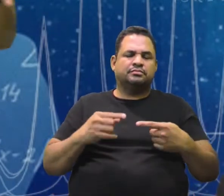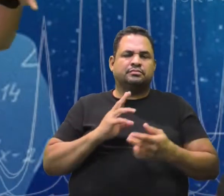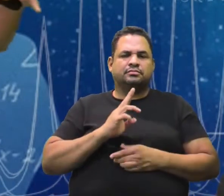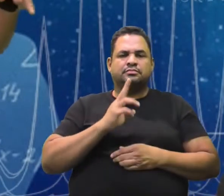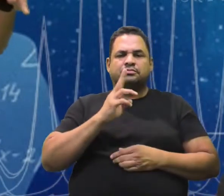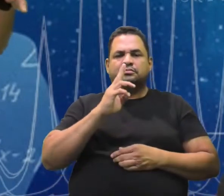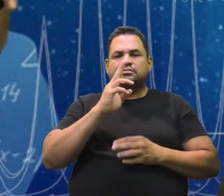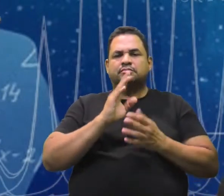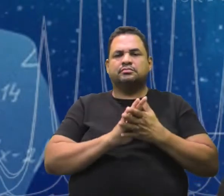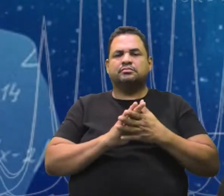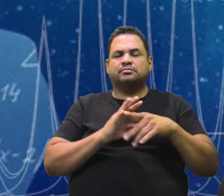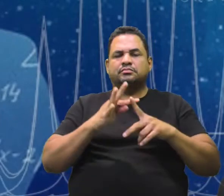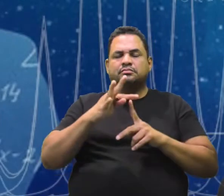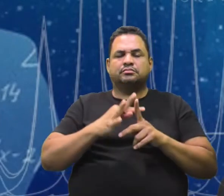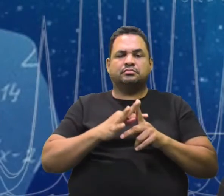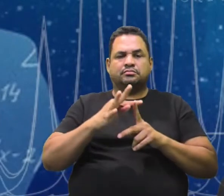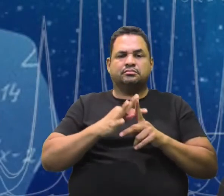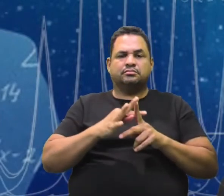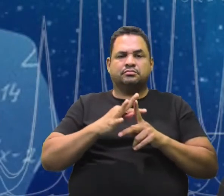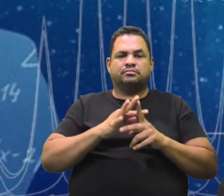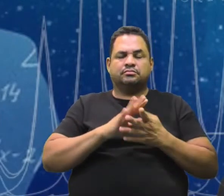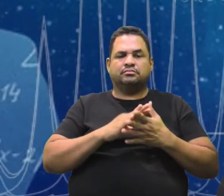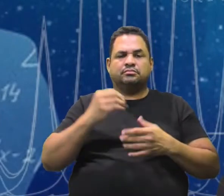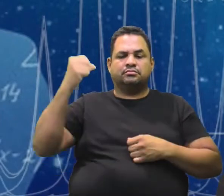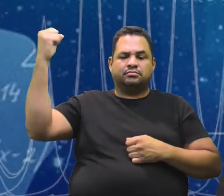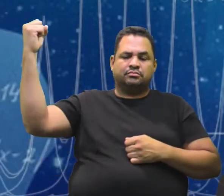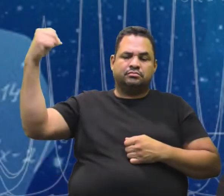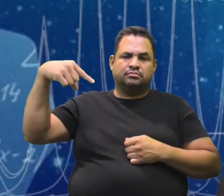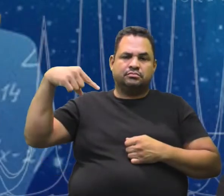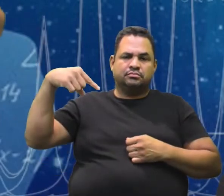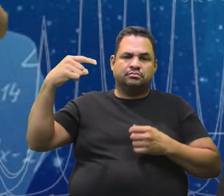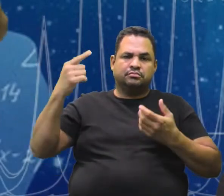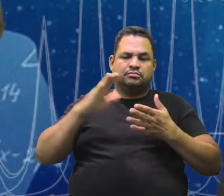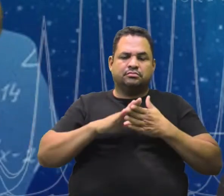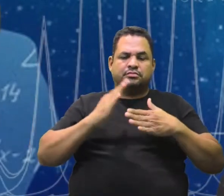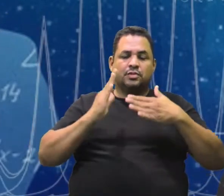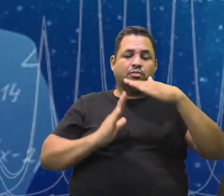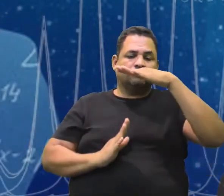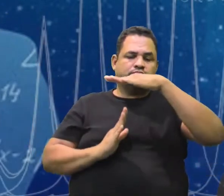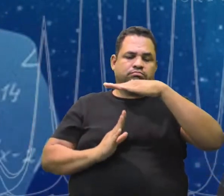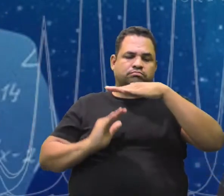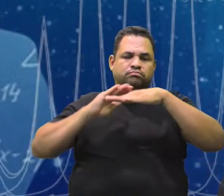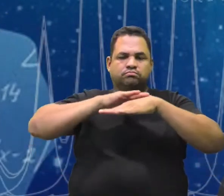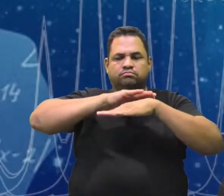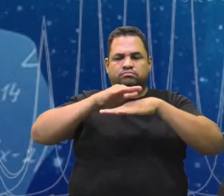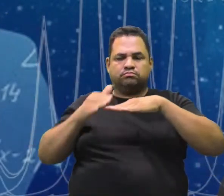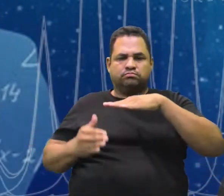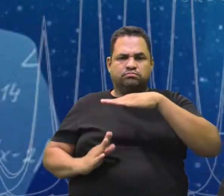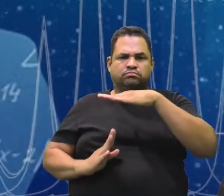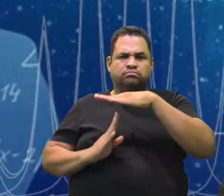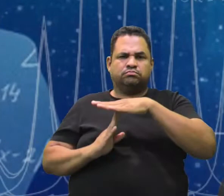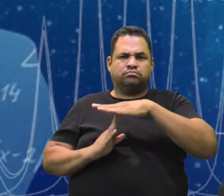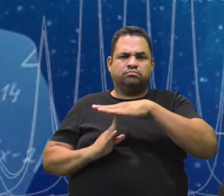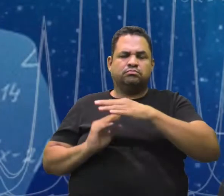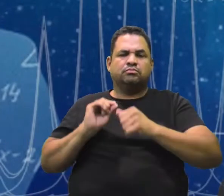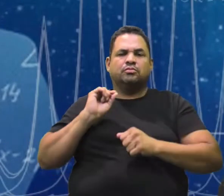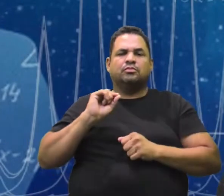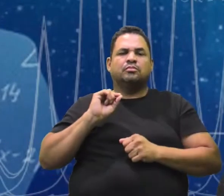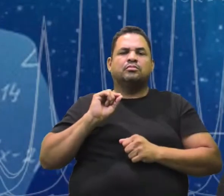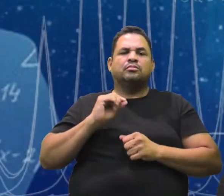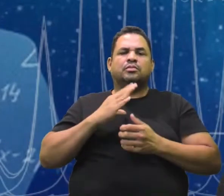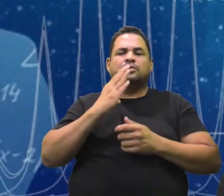manter a temperatura na Terra, que a maioria dos raios são refletidos e mantidos pelo efeito estufa. O que que acontece